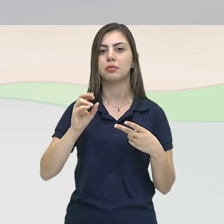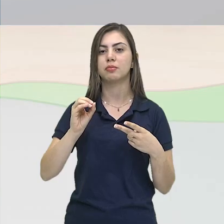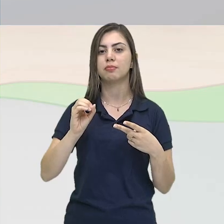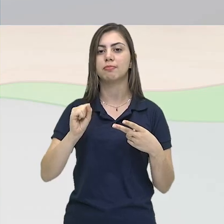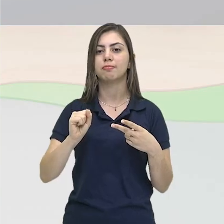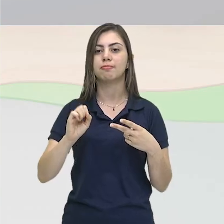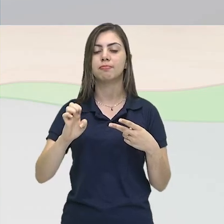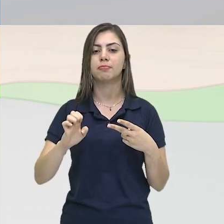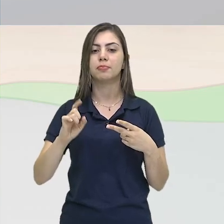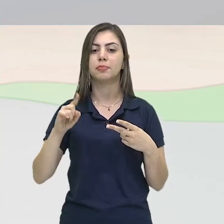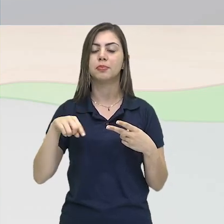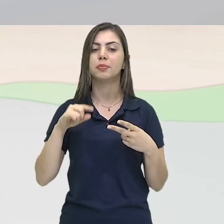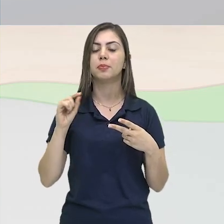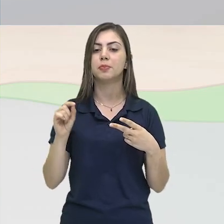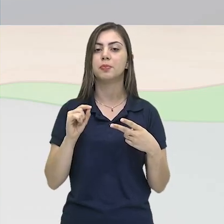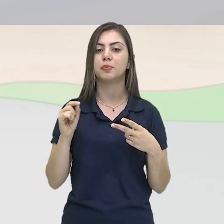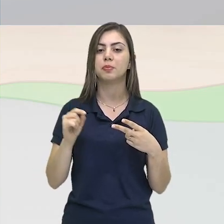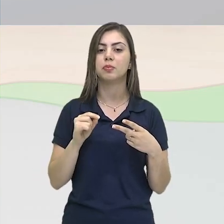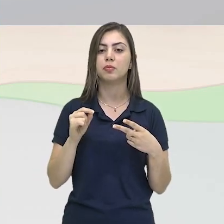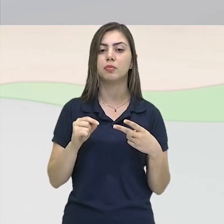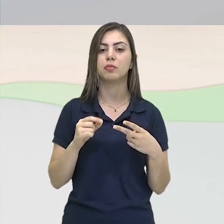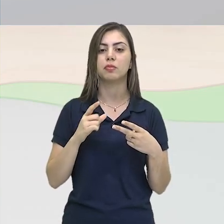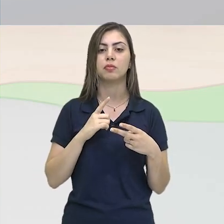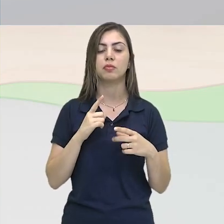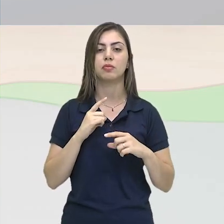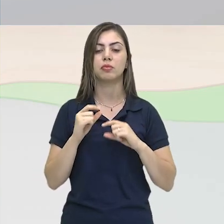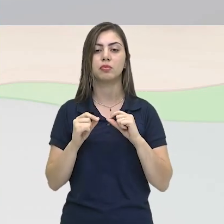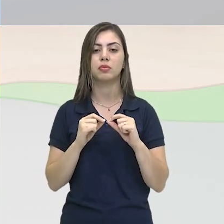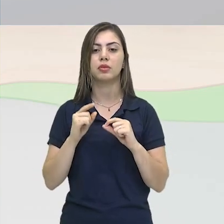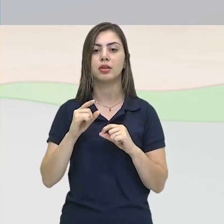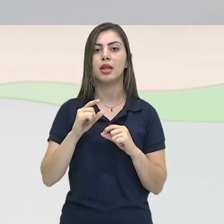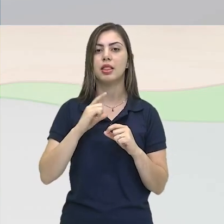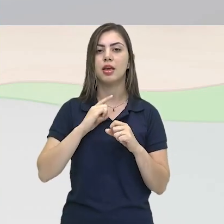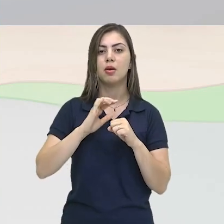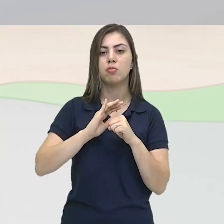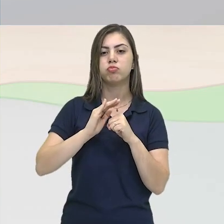anfiartrose. É uma articulação cartilaginosa